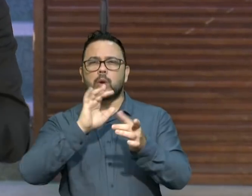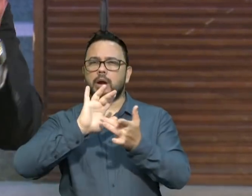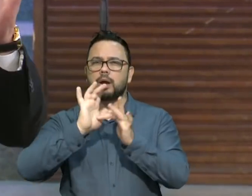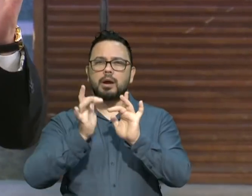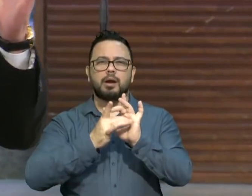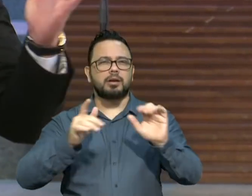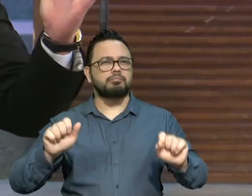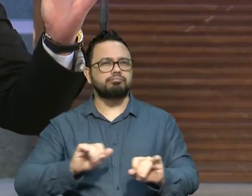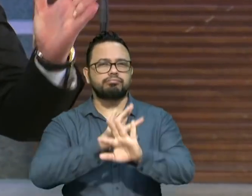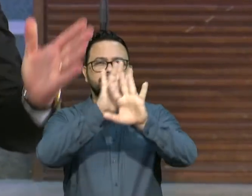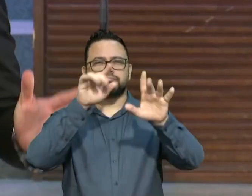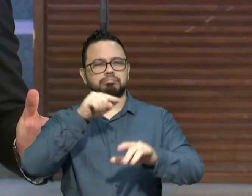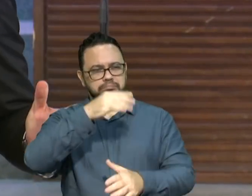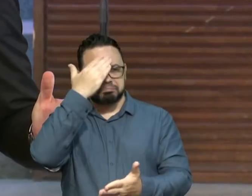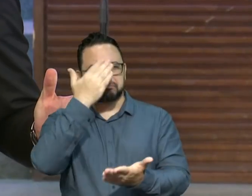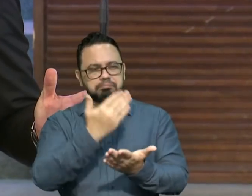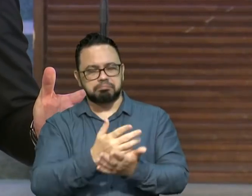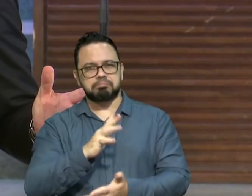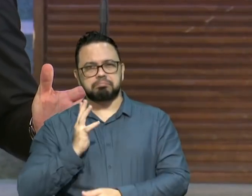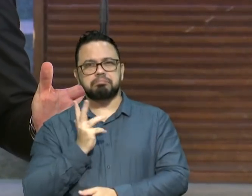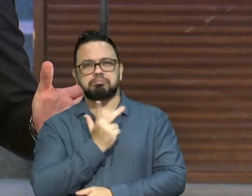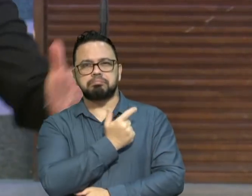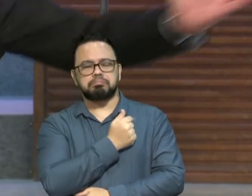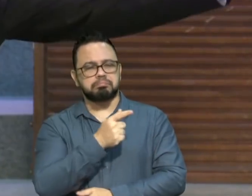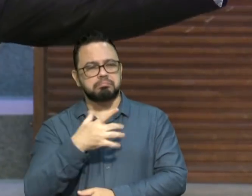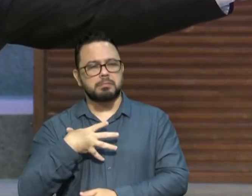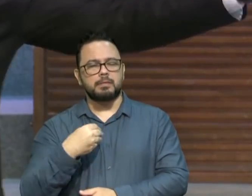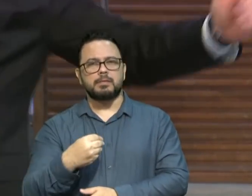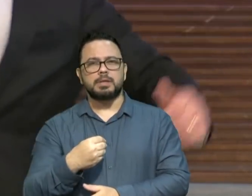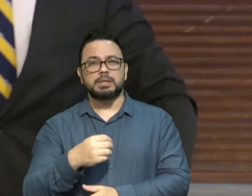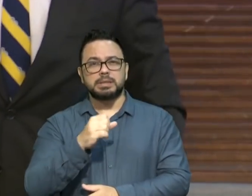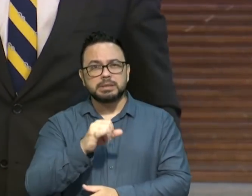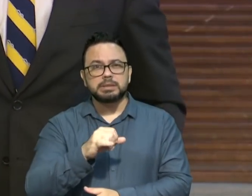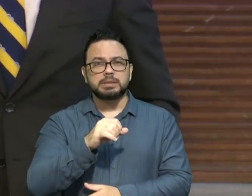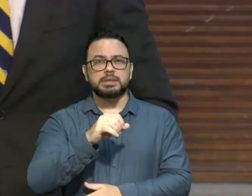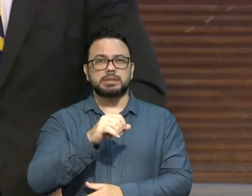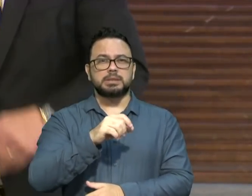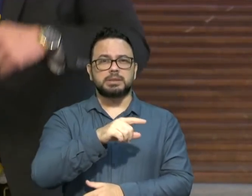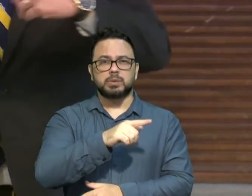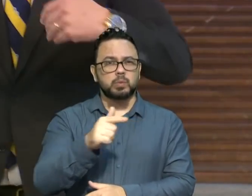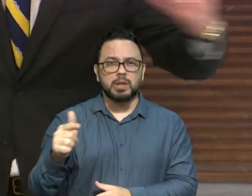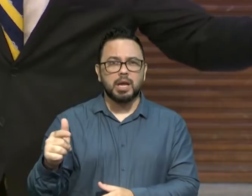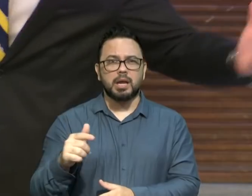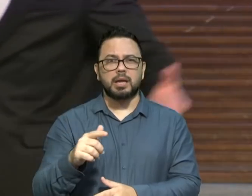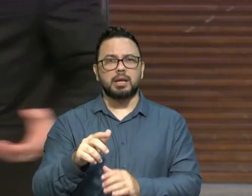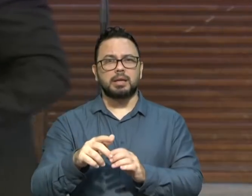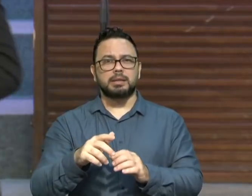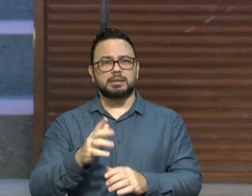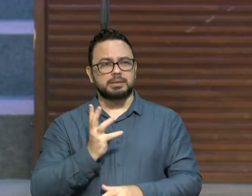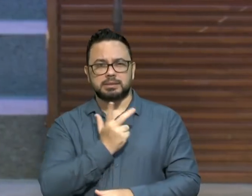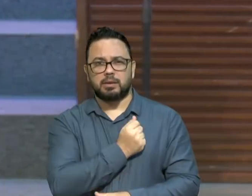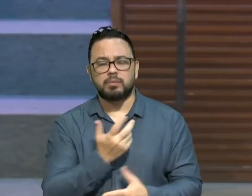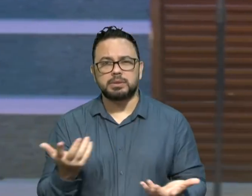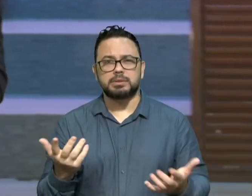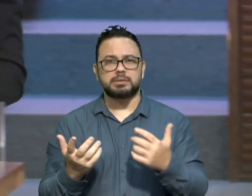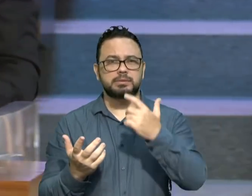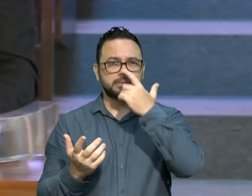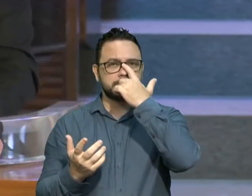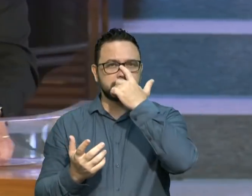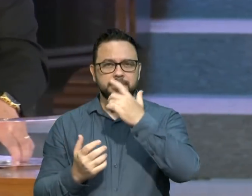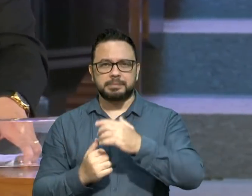Glória e Majestade ele está salvo e se não for isso se não existir isso